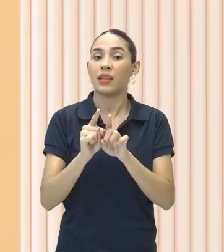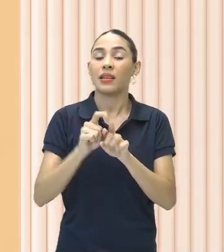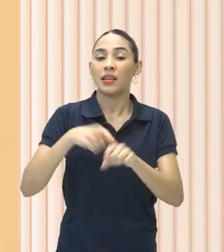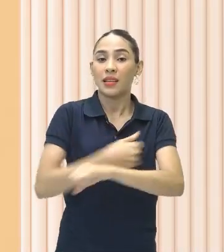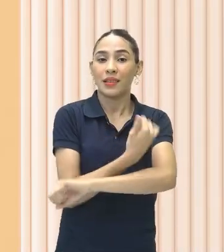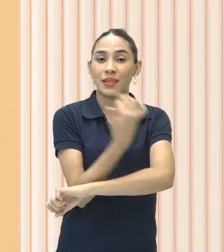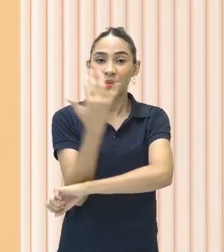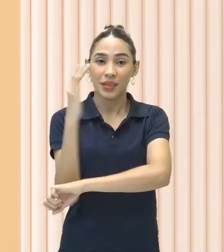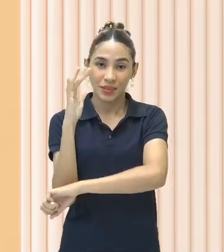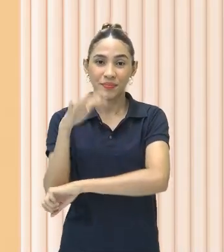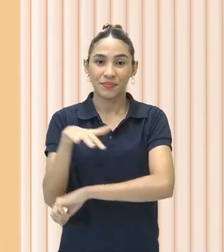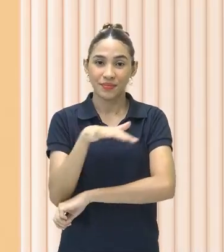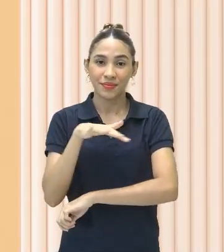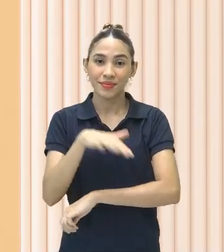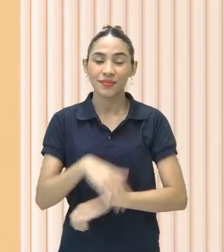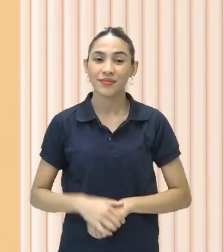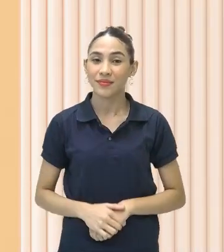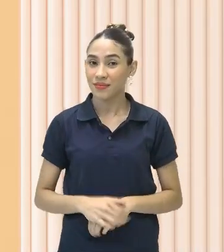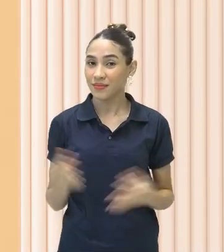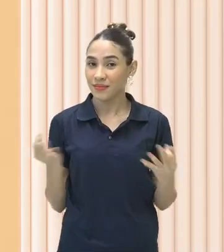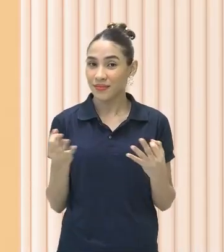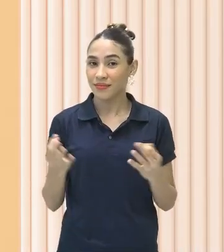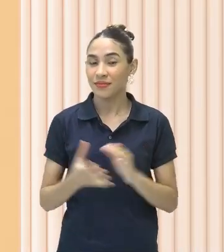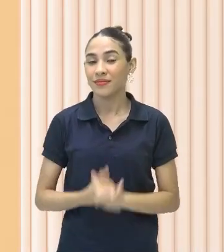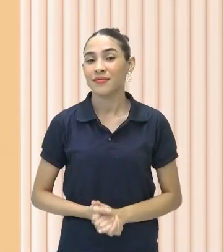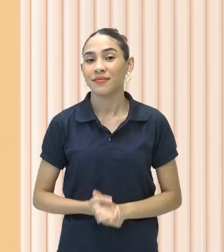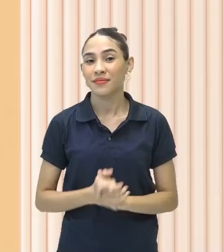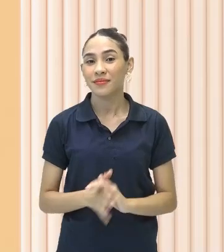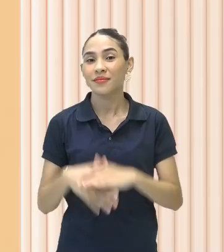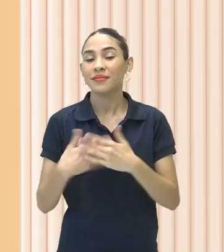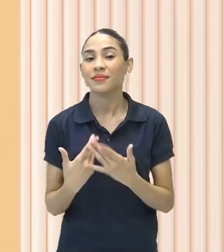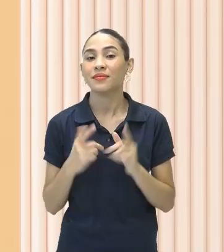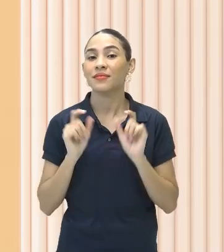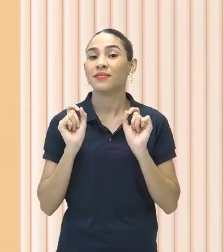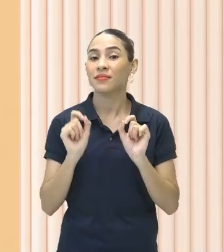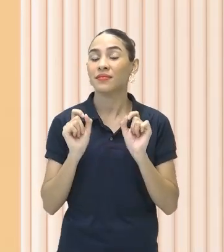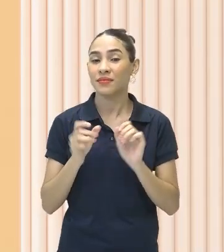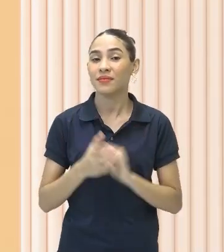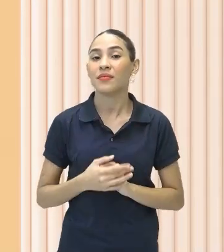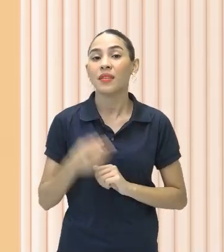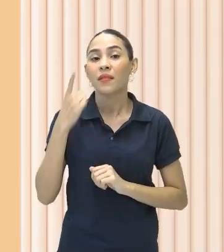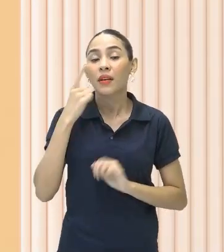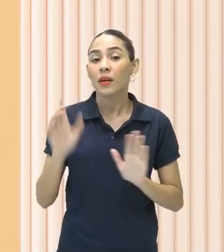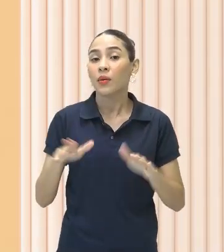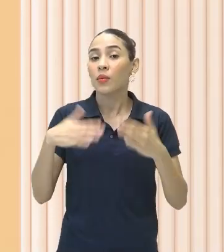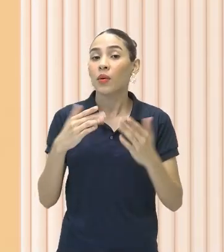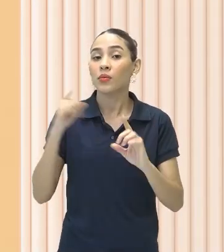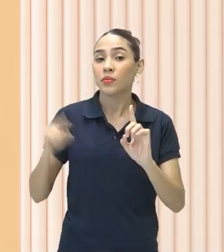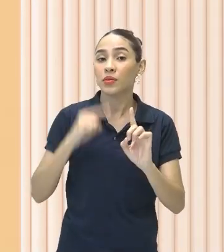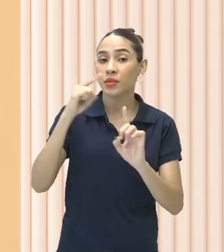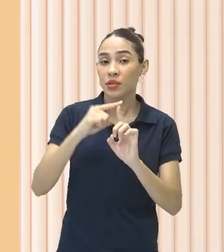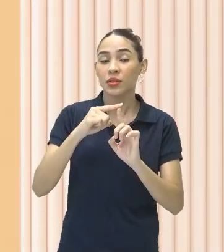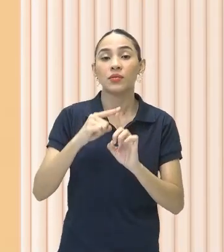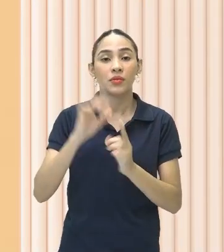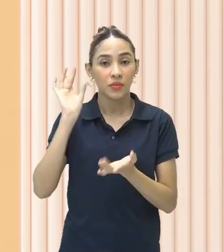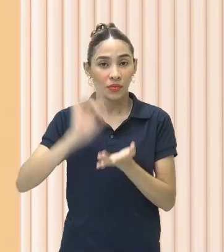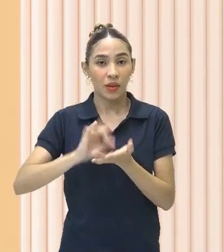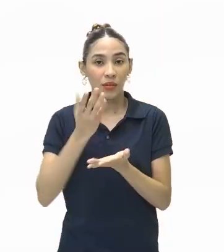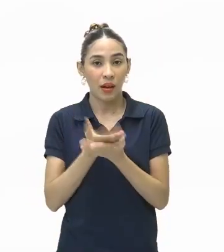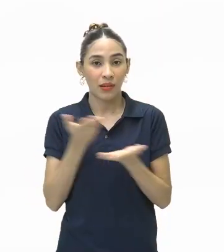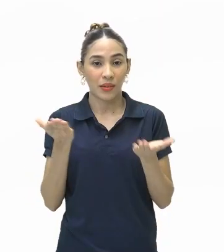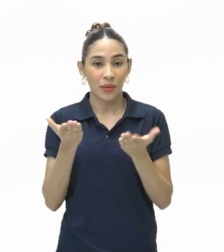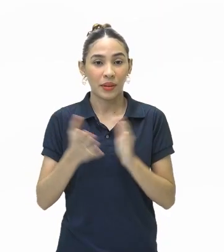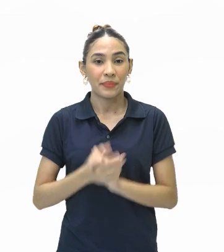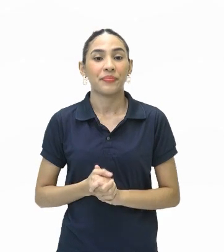casa, que é o meio ambiente. Perfeito, então vamos fazer o seguinte, vamos ver quais são os objetivos concretos dessa nossa